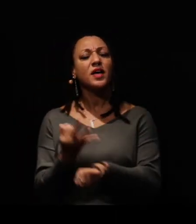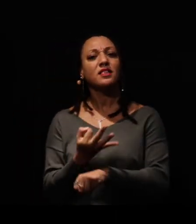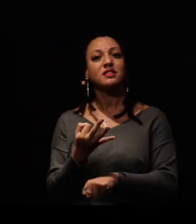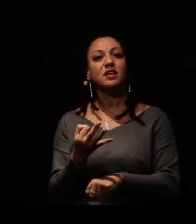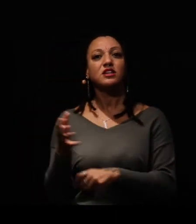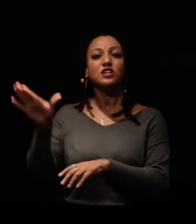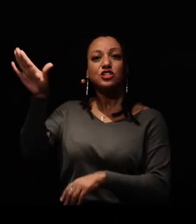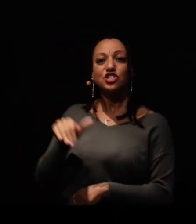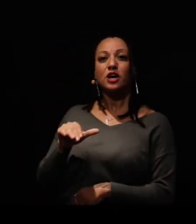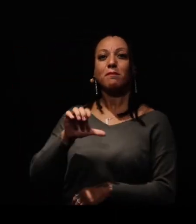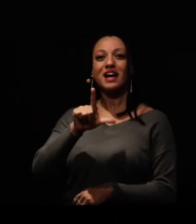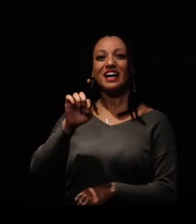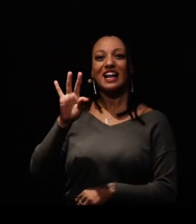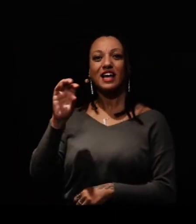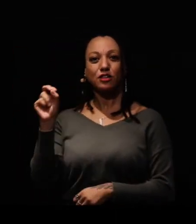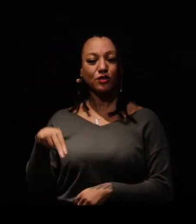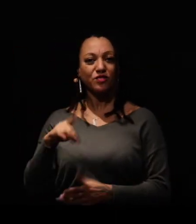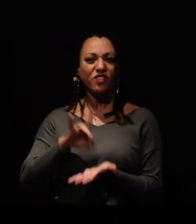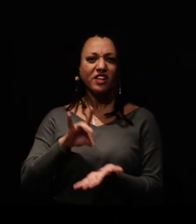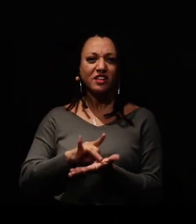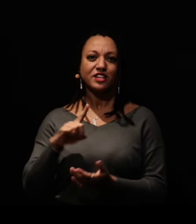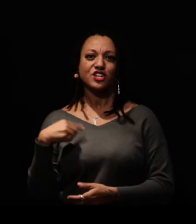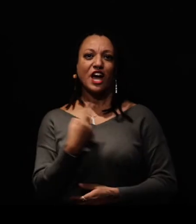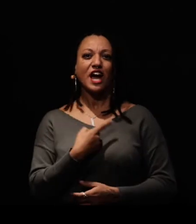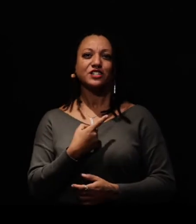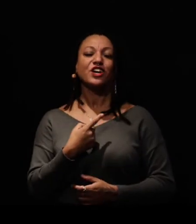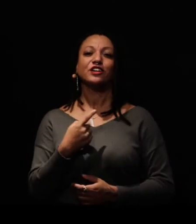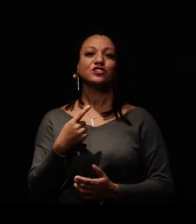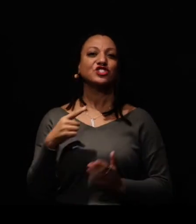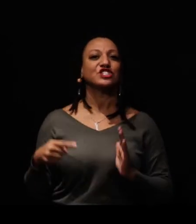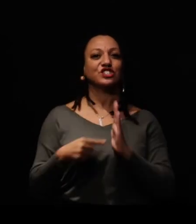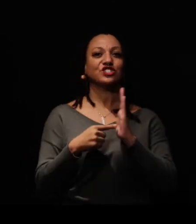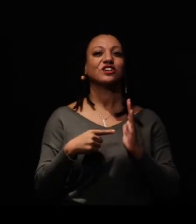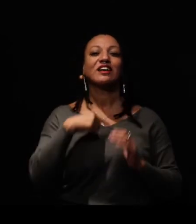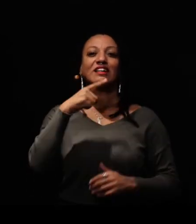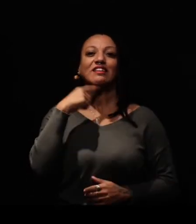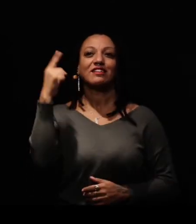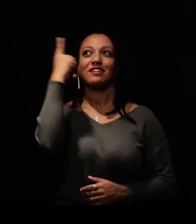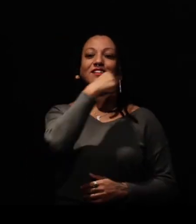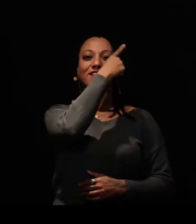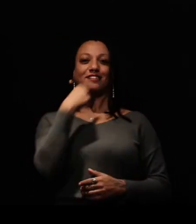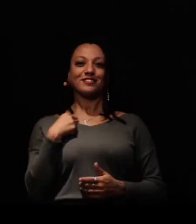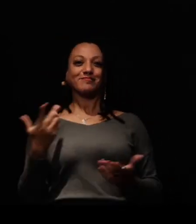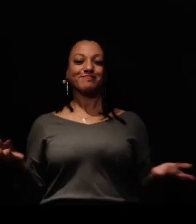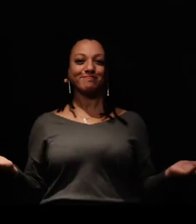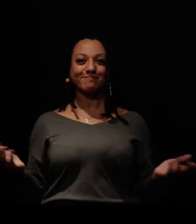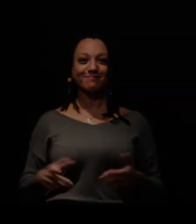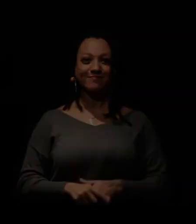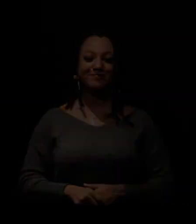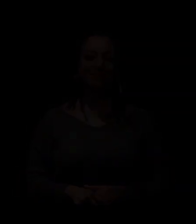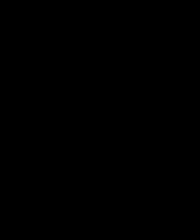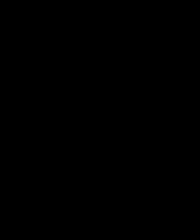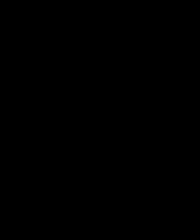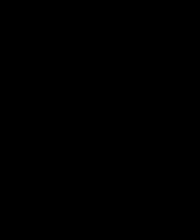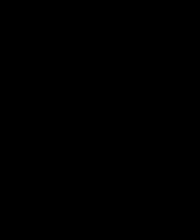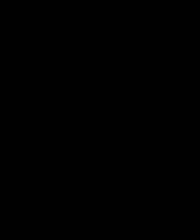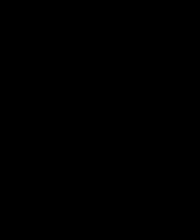chama o Cleiton Mendes pra mim? Porque realmente somos a contraindicação.